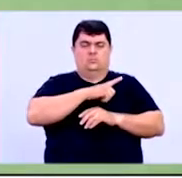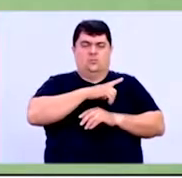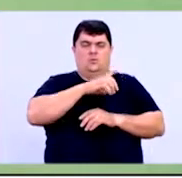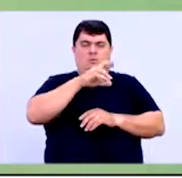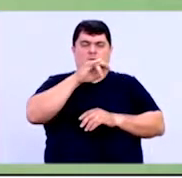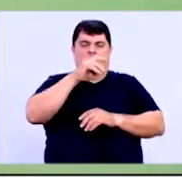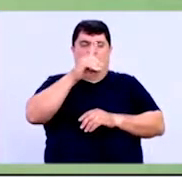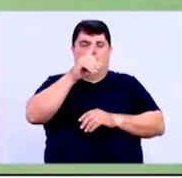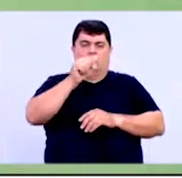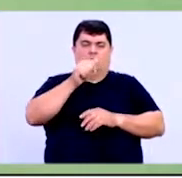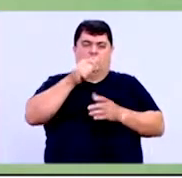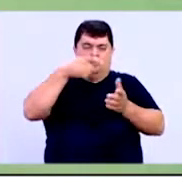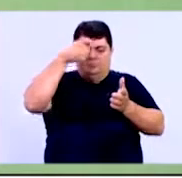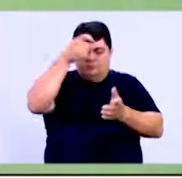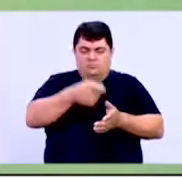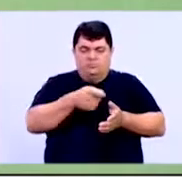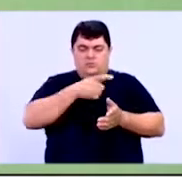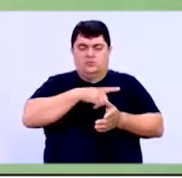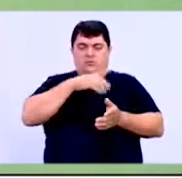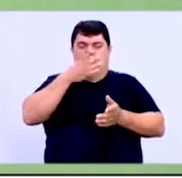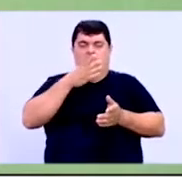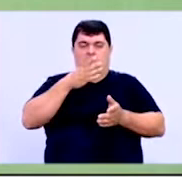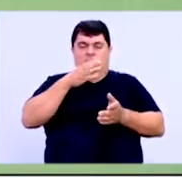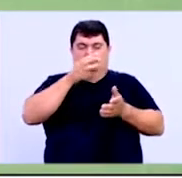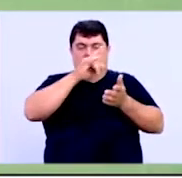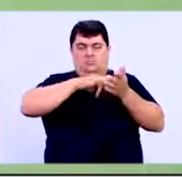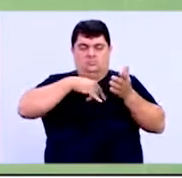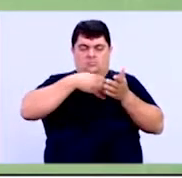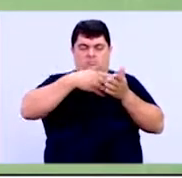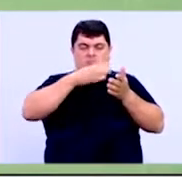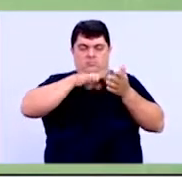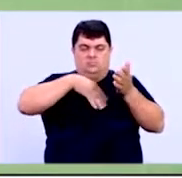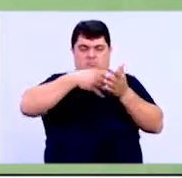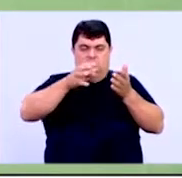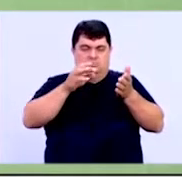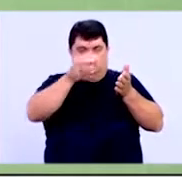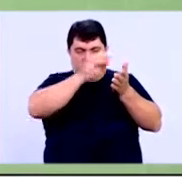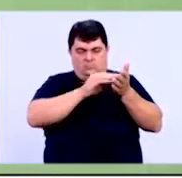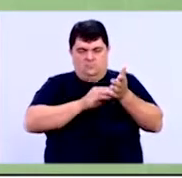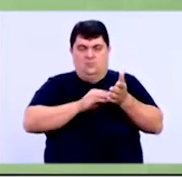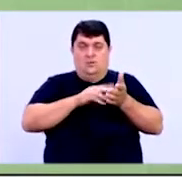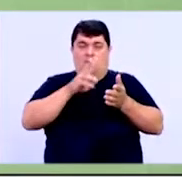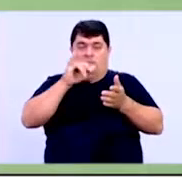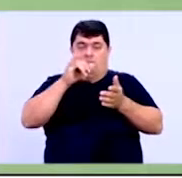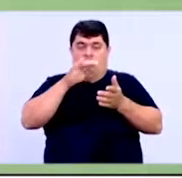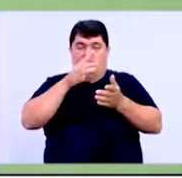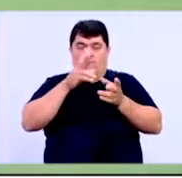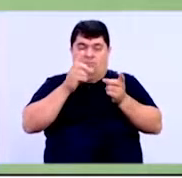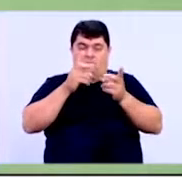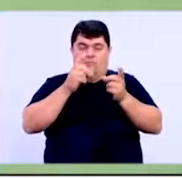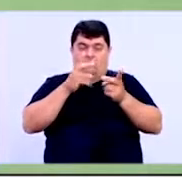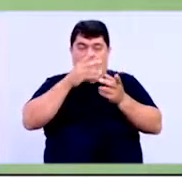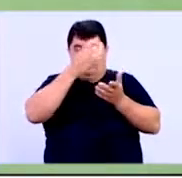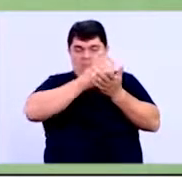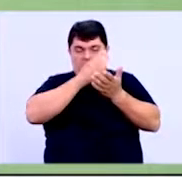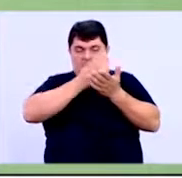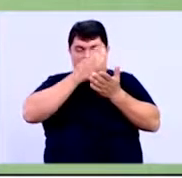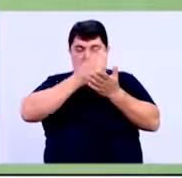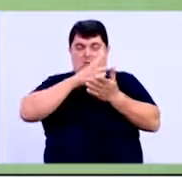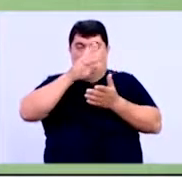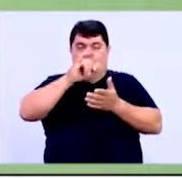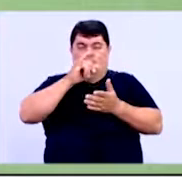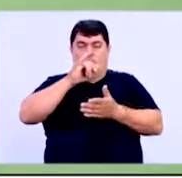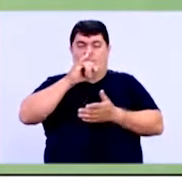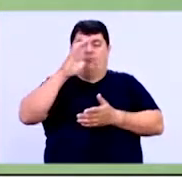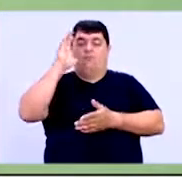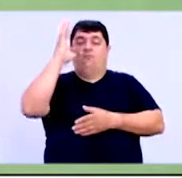meu caixa. Essa venda a prazo é futuro. Ela ainda vai acontecer. Percebo que o total de